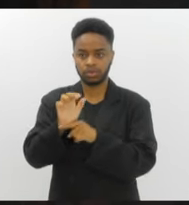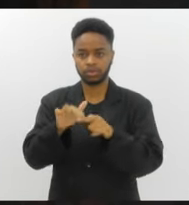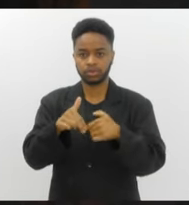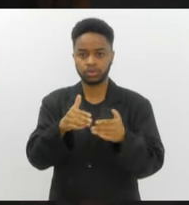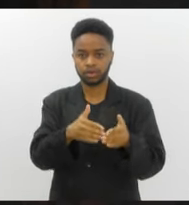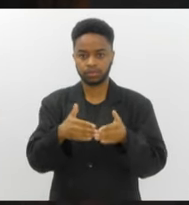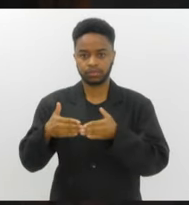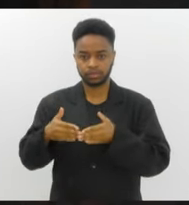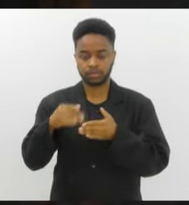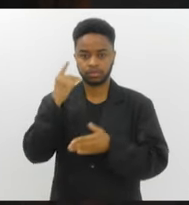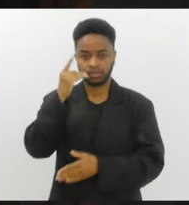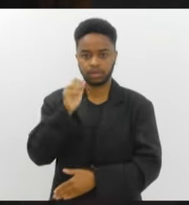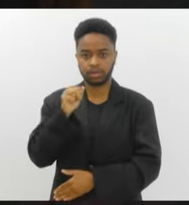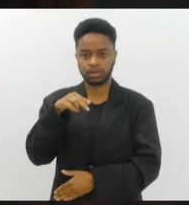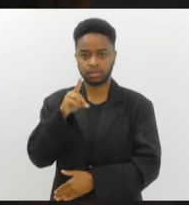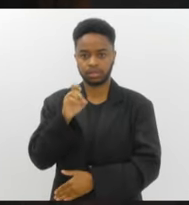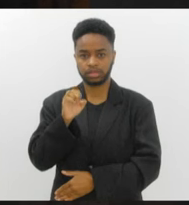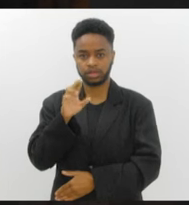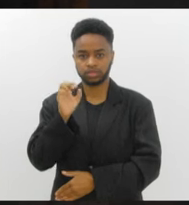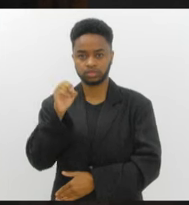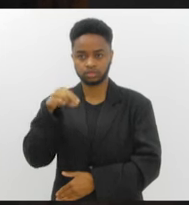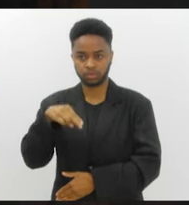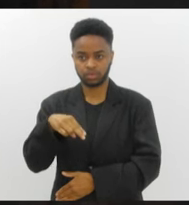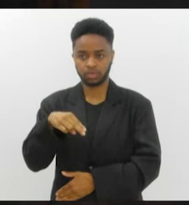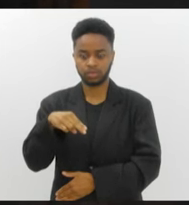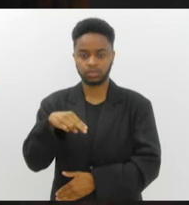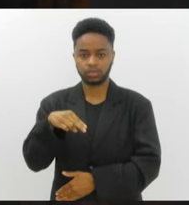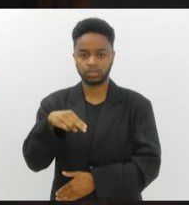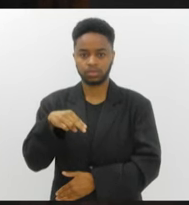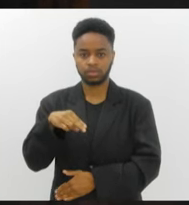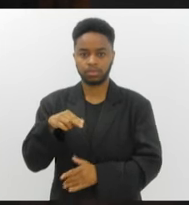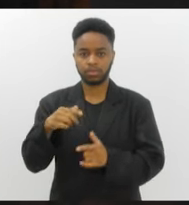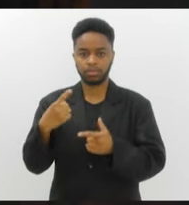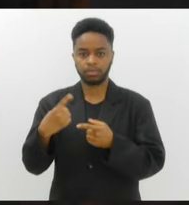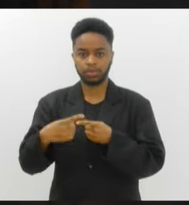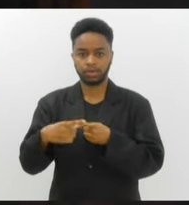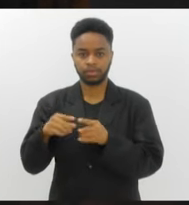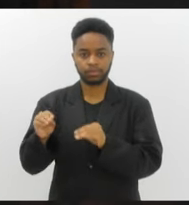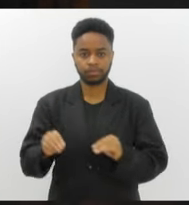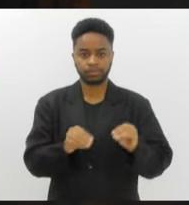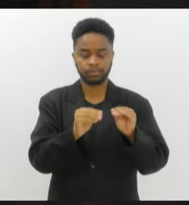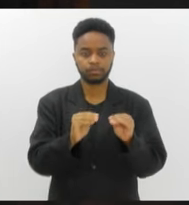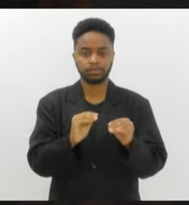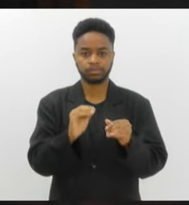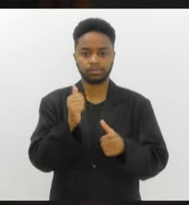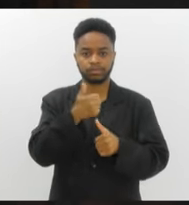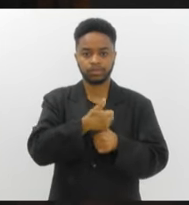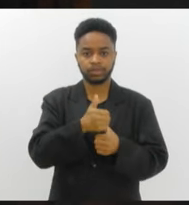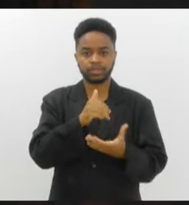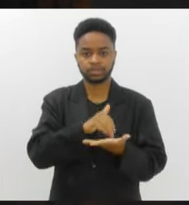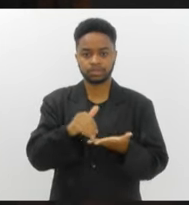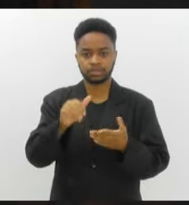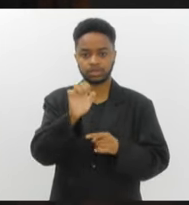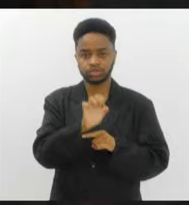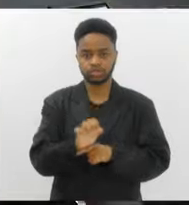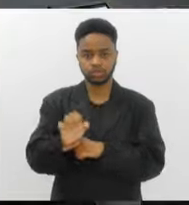deputado Anderson Moraes, investido no cargo de secretário estadual de Ciência e